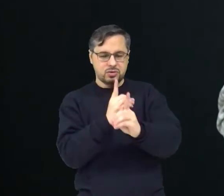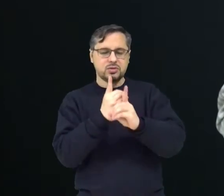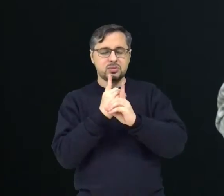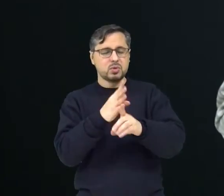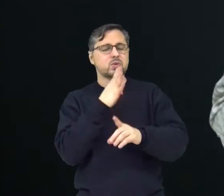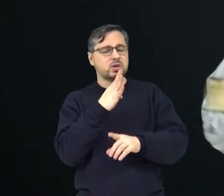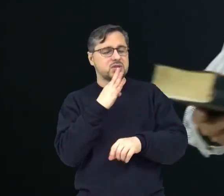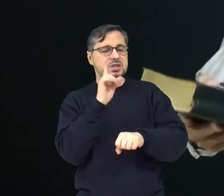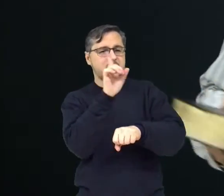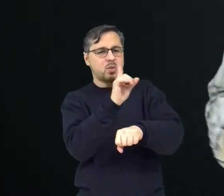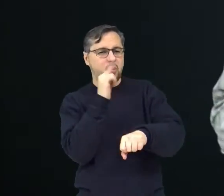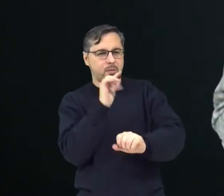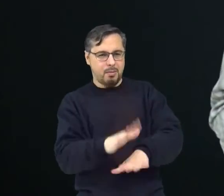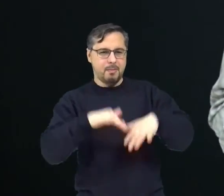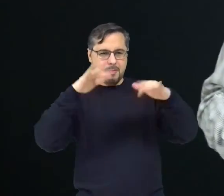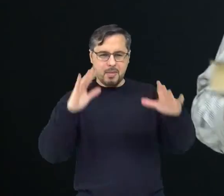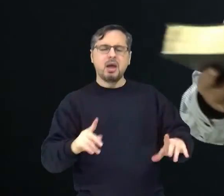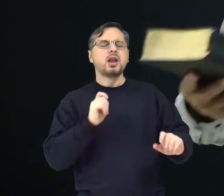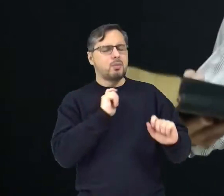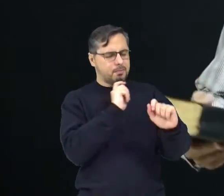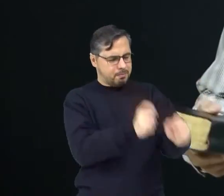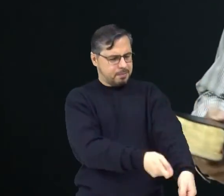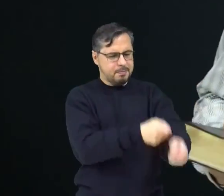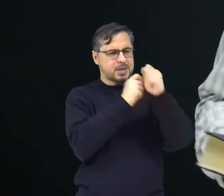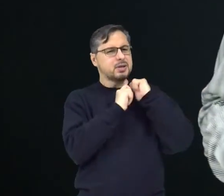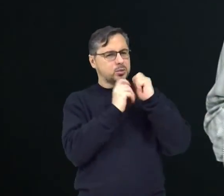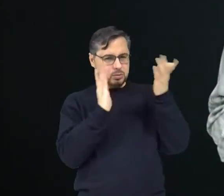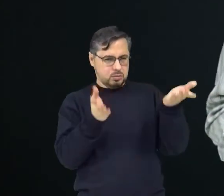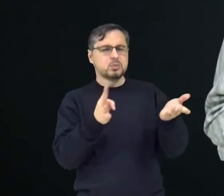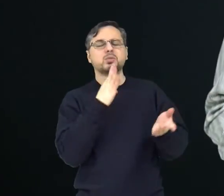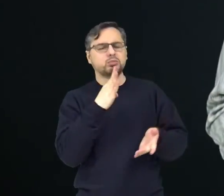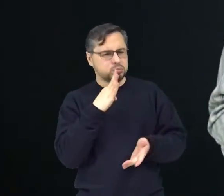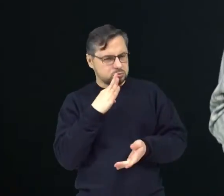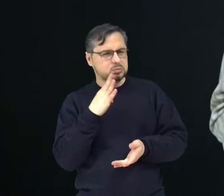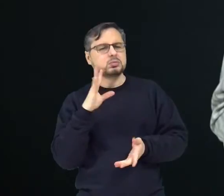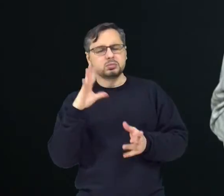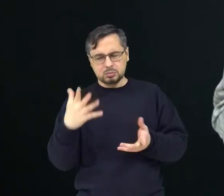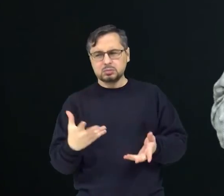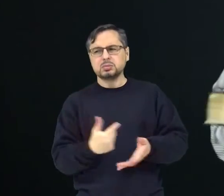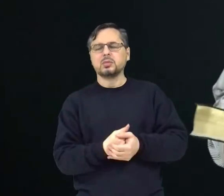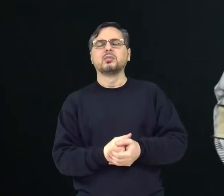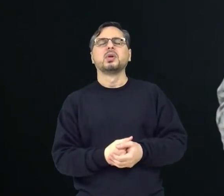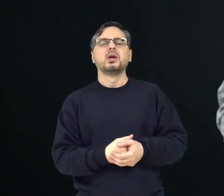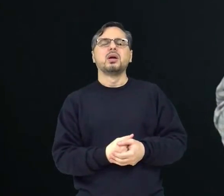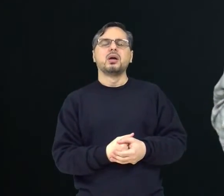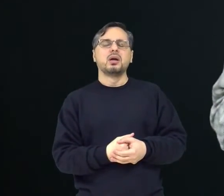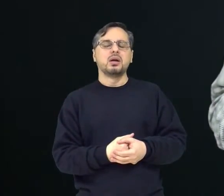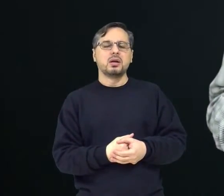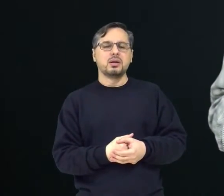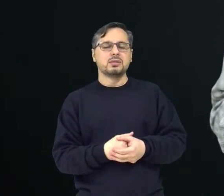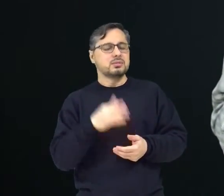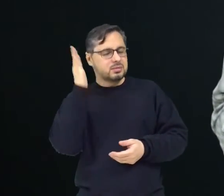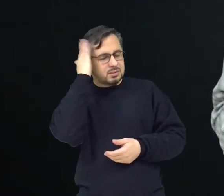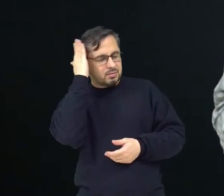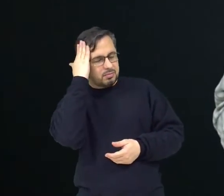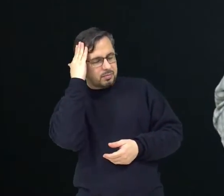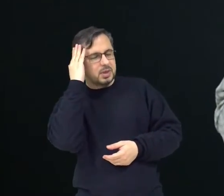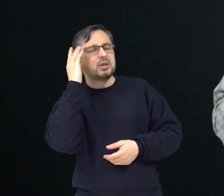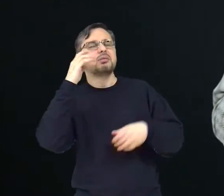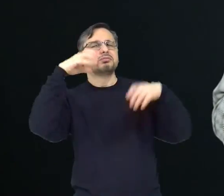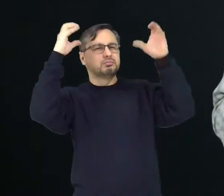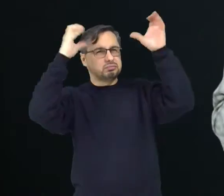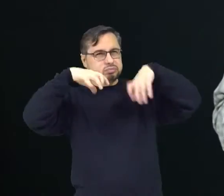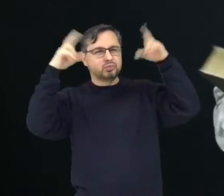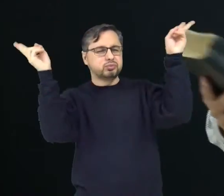Jesus. Eram pescadores, conheciam a realidade daquele mar ou daquele lago, sabiam das